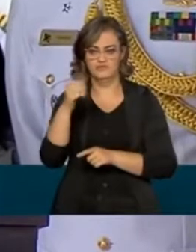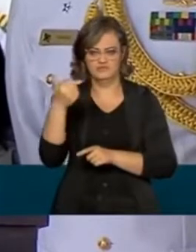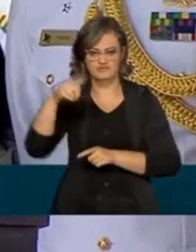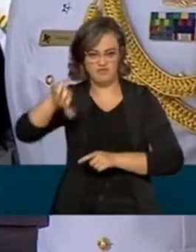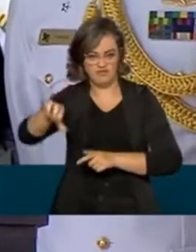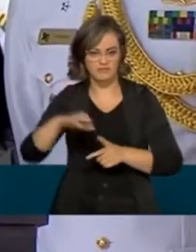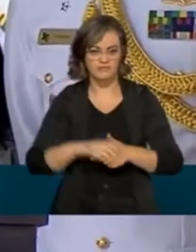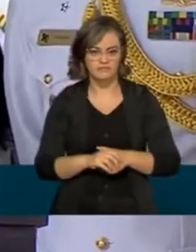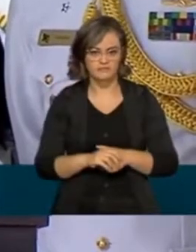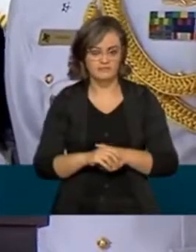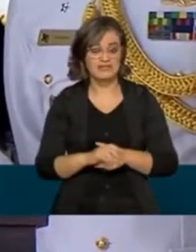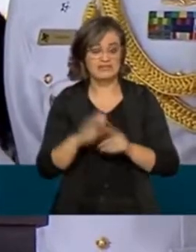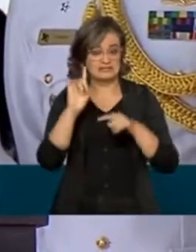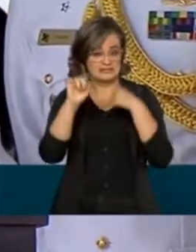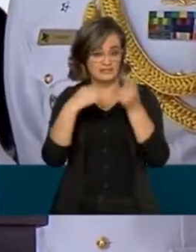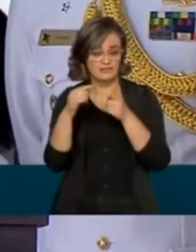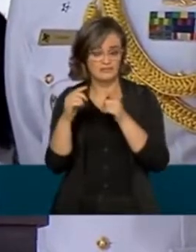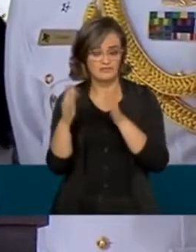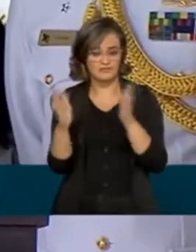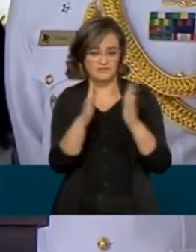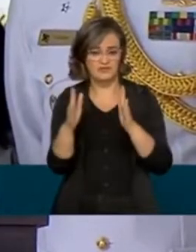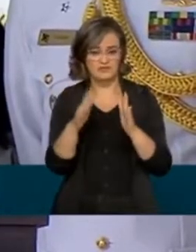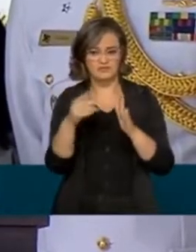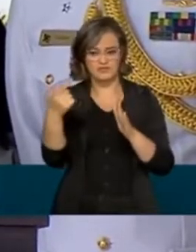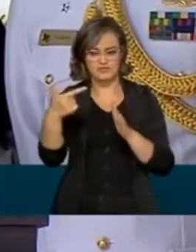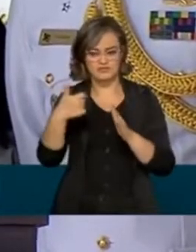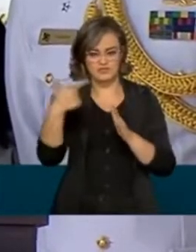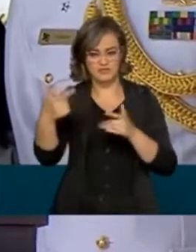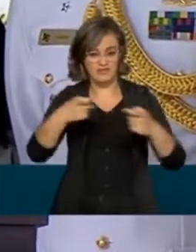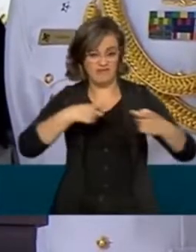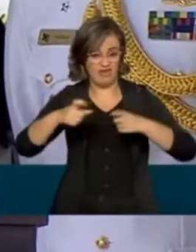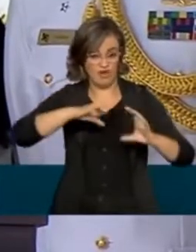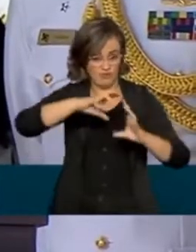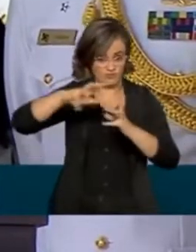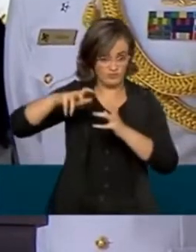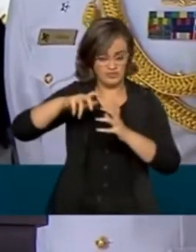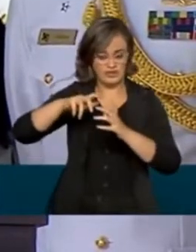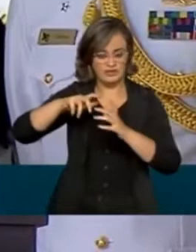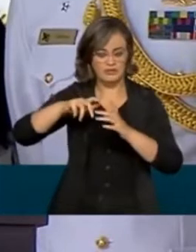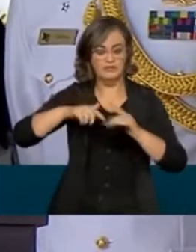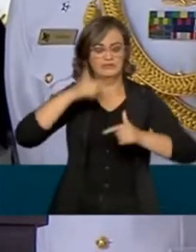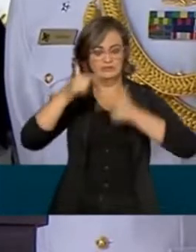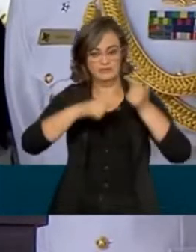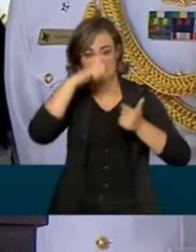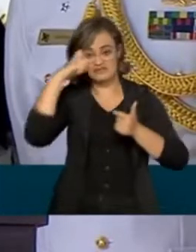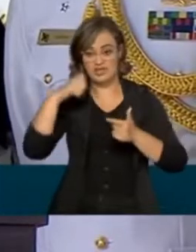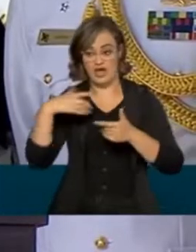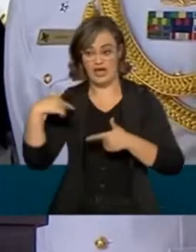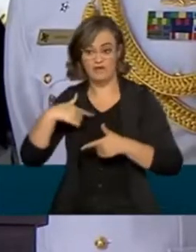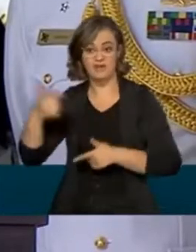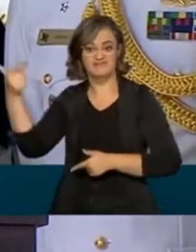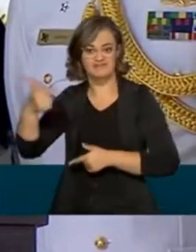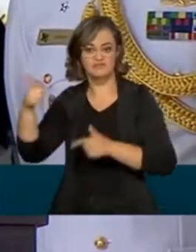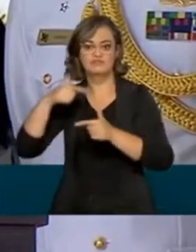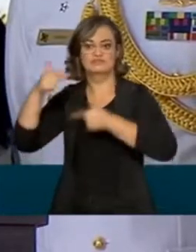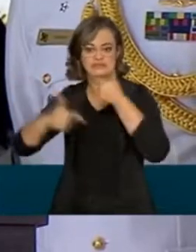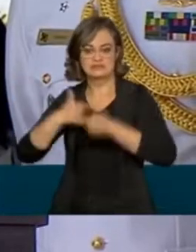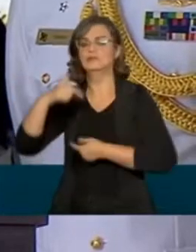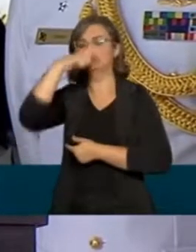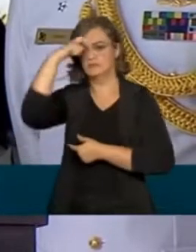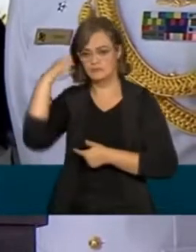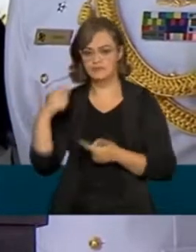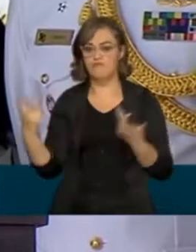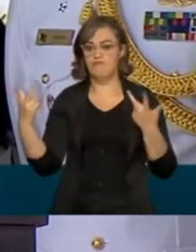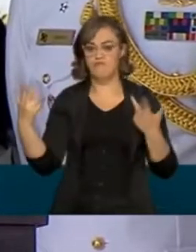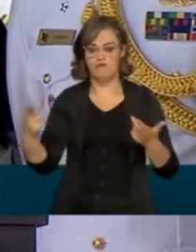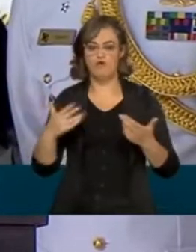senhoras, depois da Segunda Guerra Mundial, é a maior operação militar da história das Forças Armadas do Brasil. Em termos